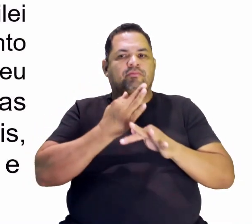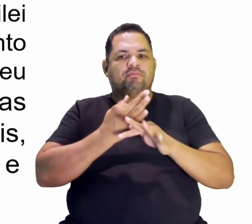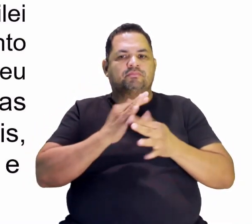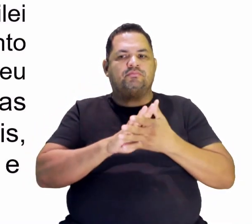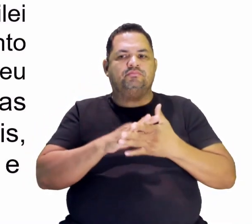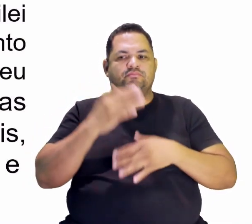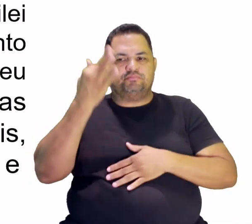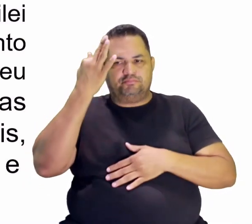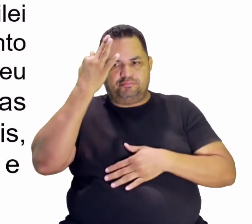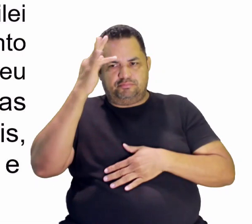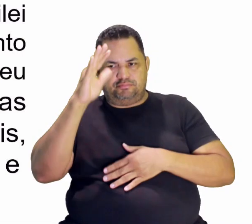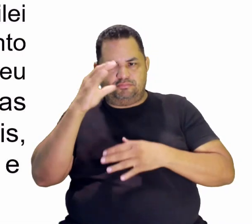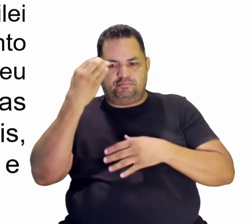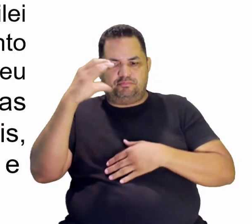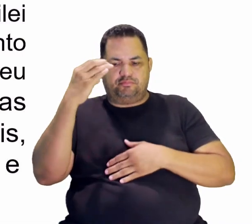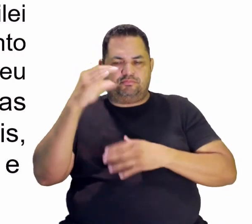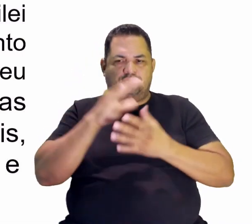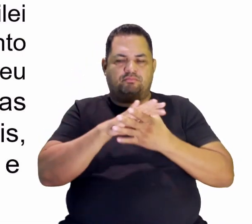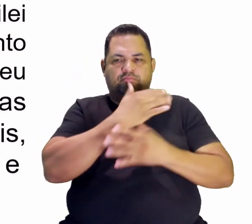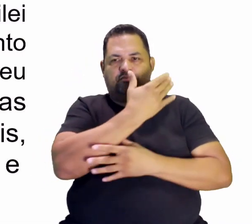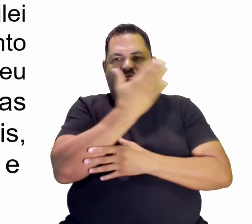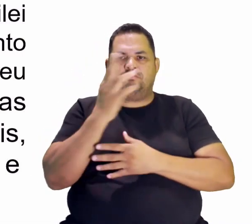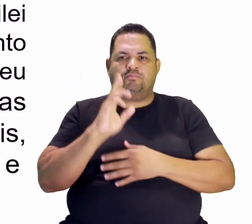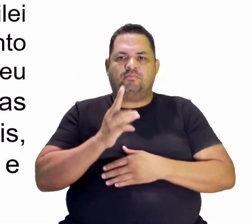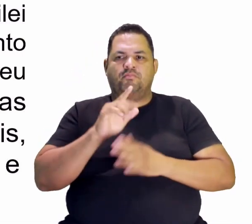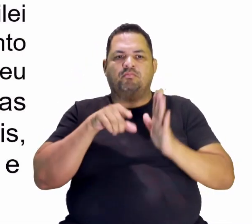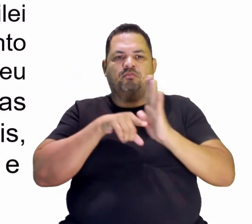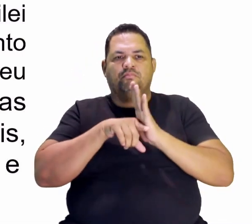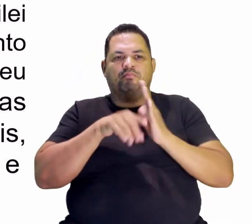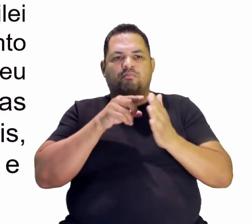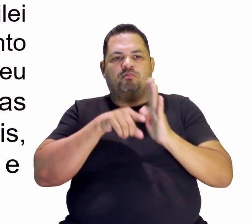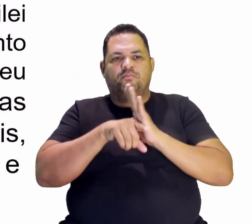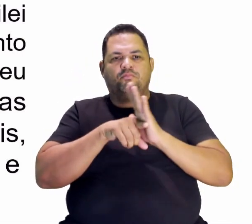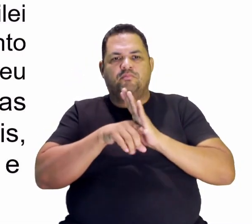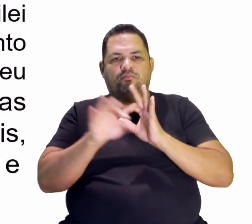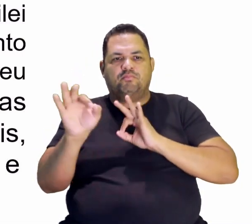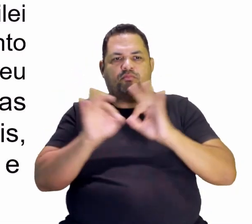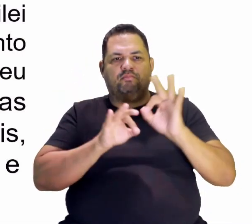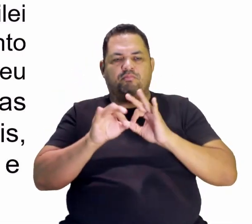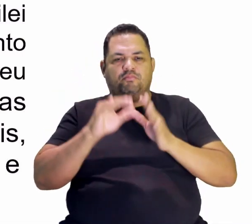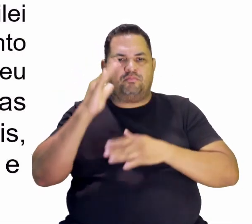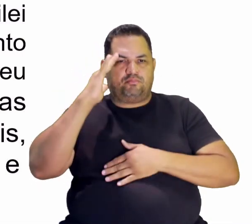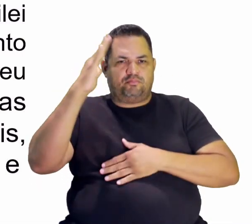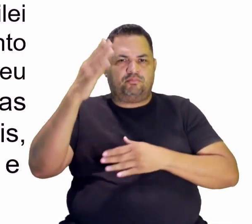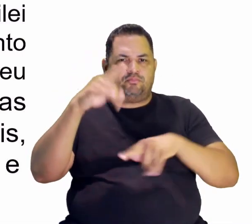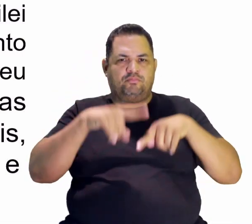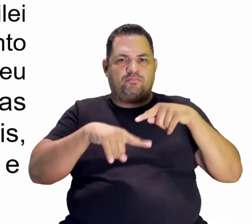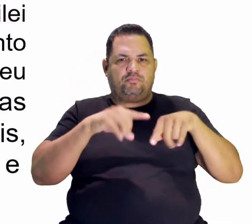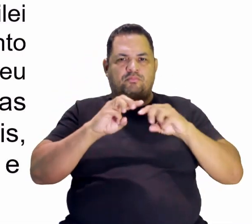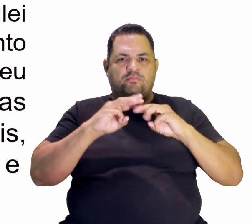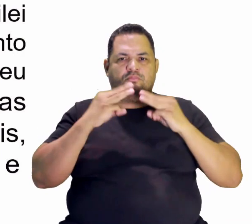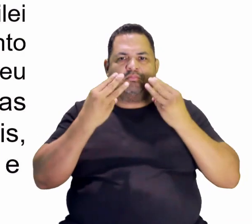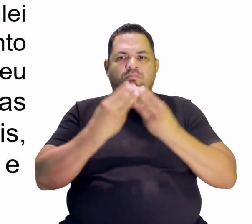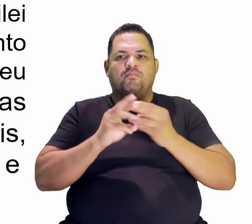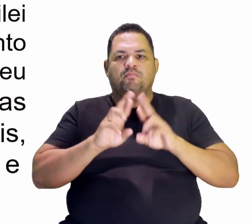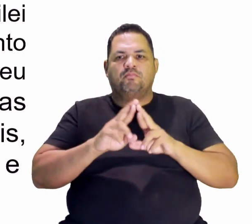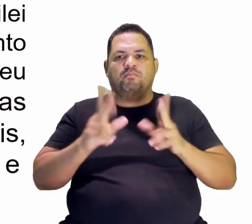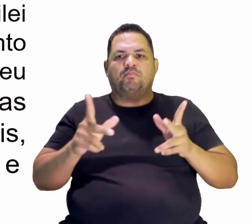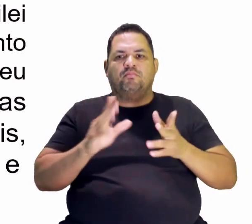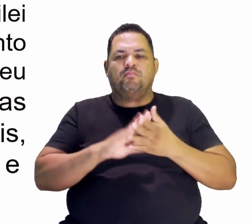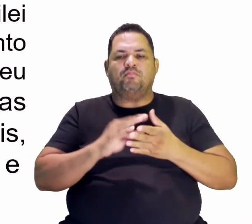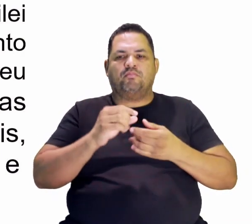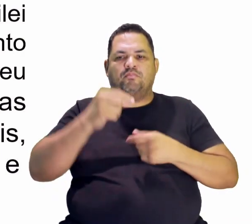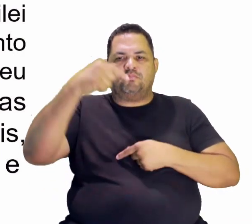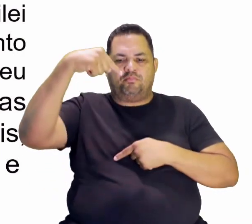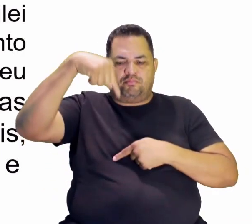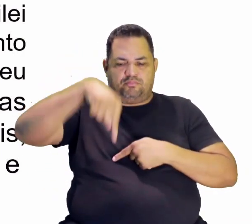filósofos estudavam a ciência da natureza. E durante seus estudos, ele formulou a tese de que corpos de massas diferentes caem